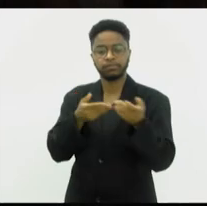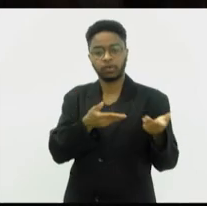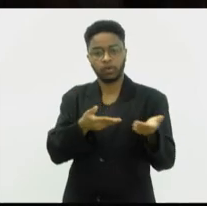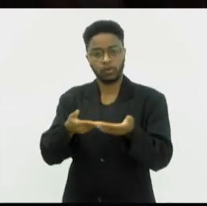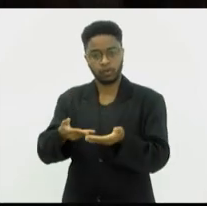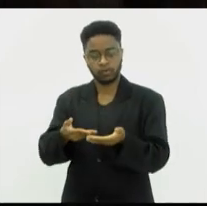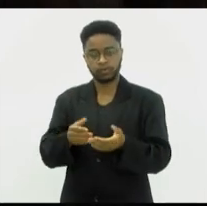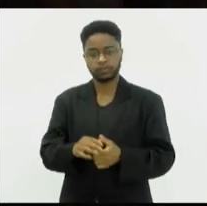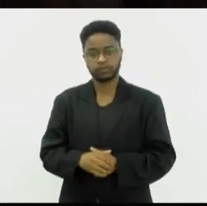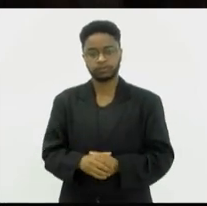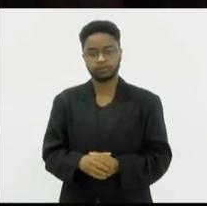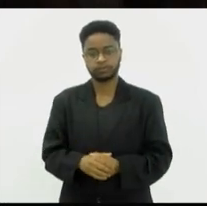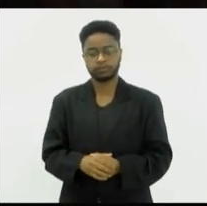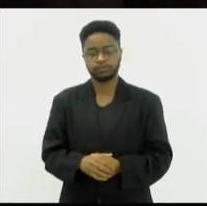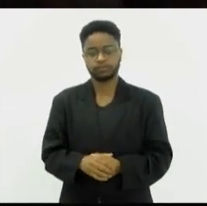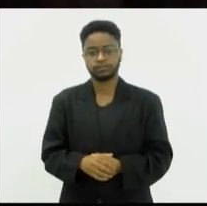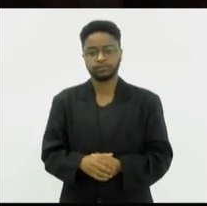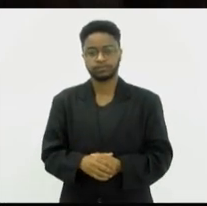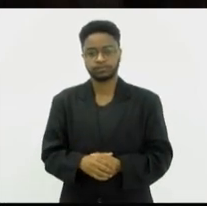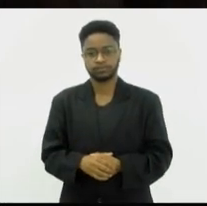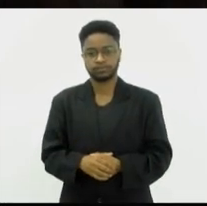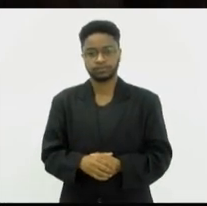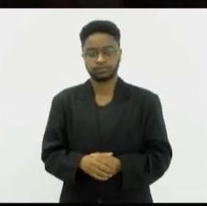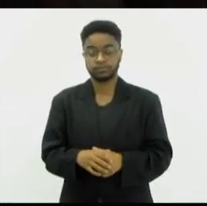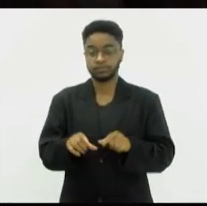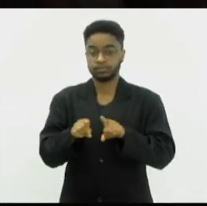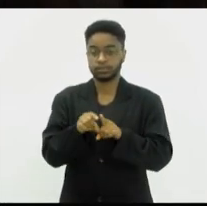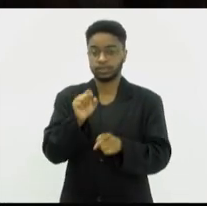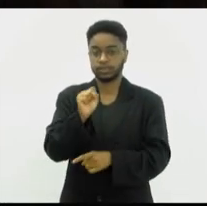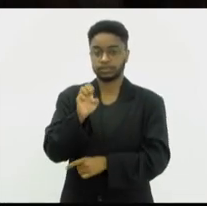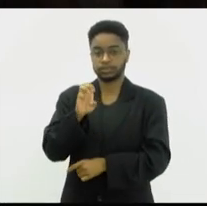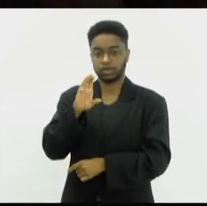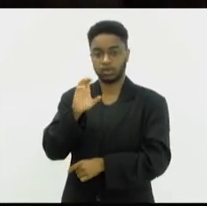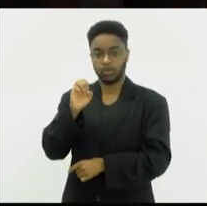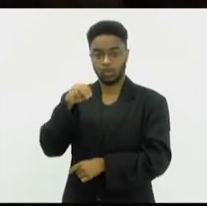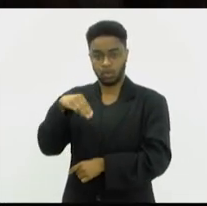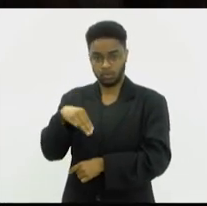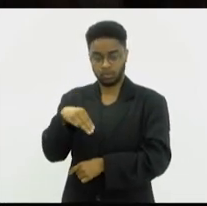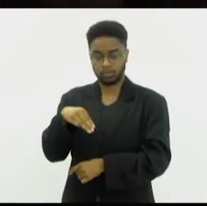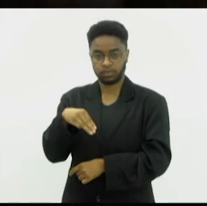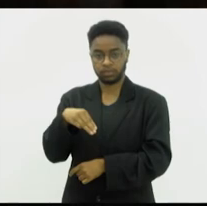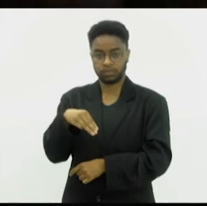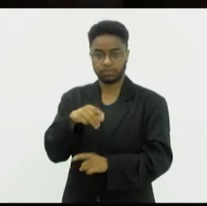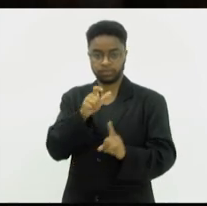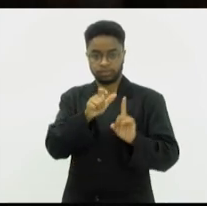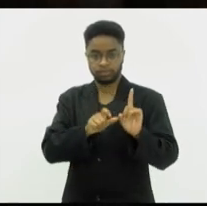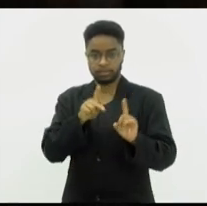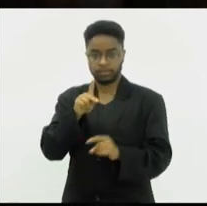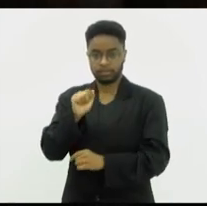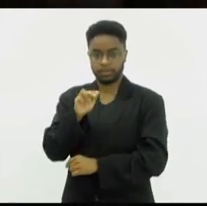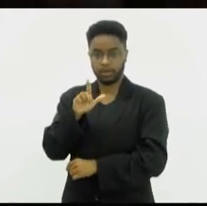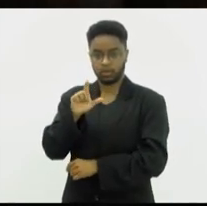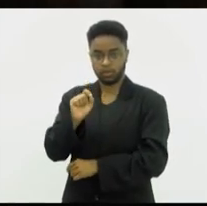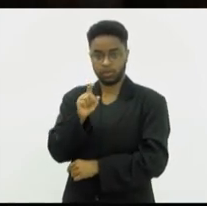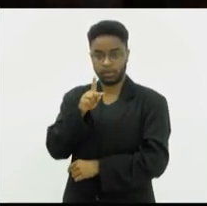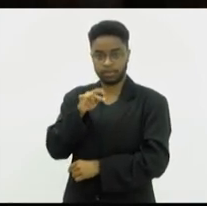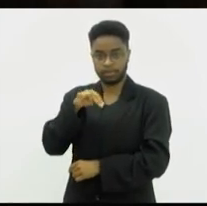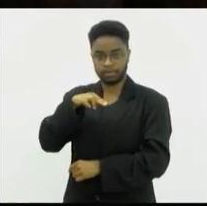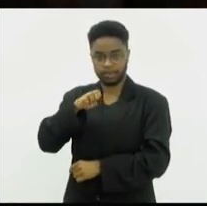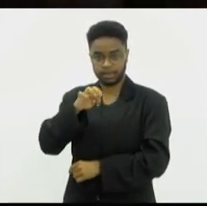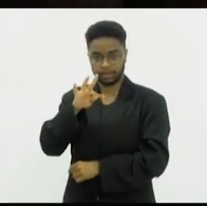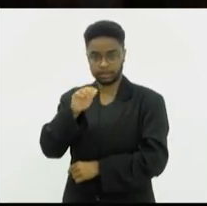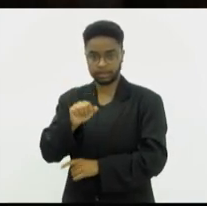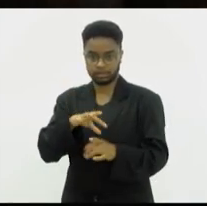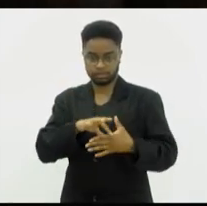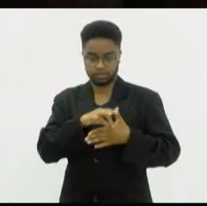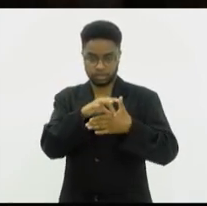todos, e a SECOM, que é dirigida pelo Paulo Pimenta, o ministro, né, da